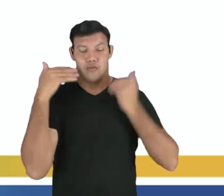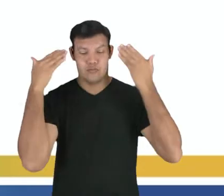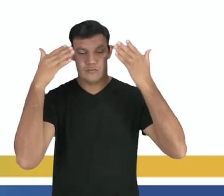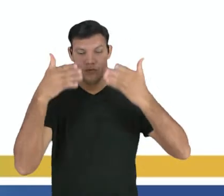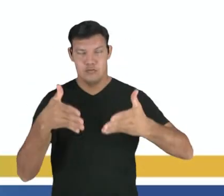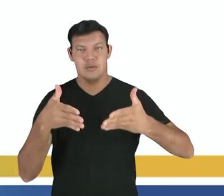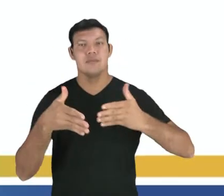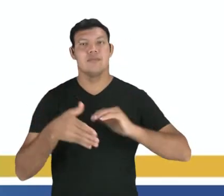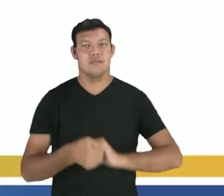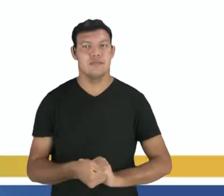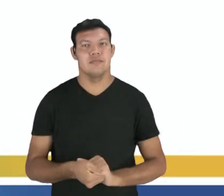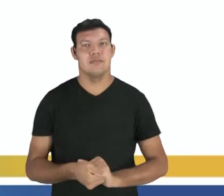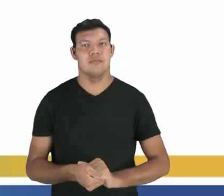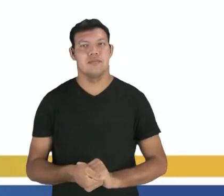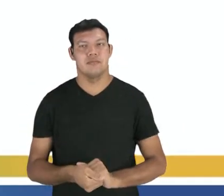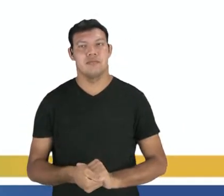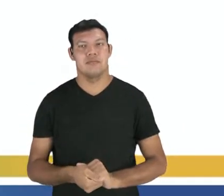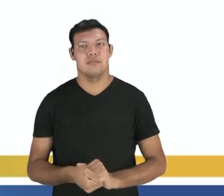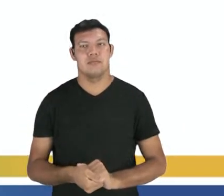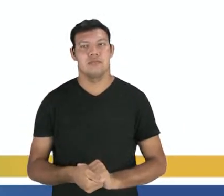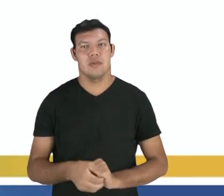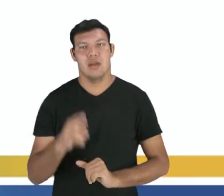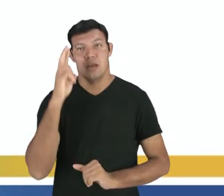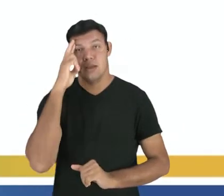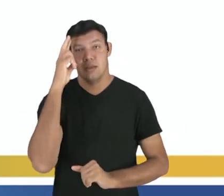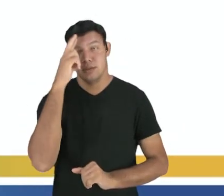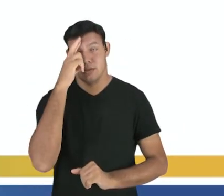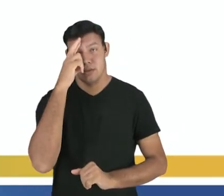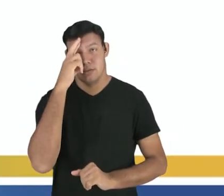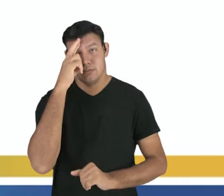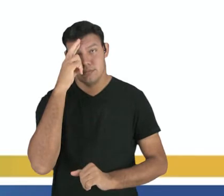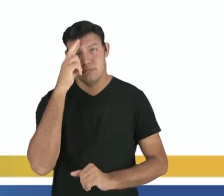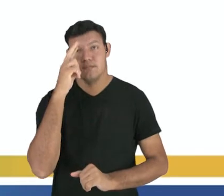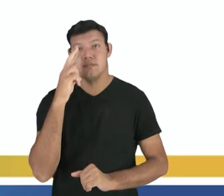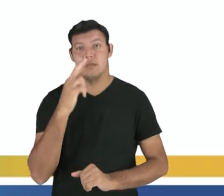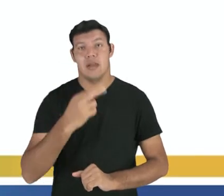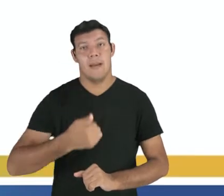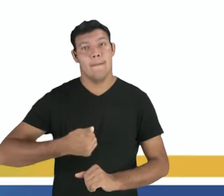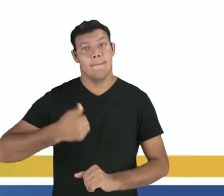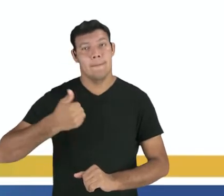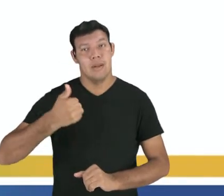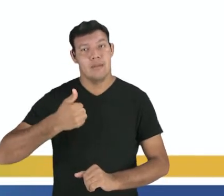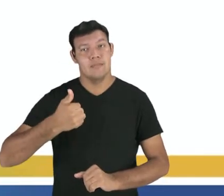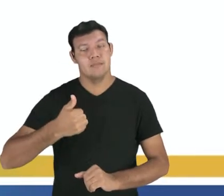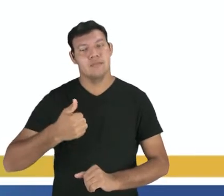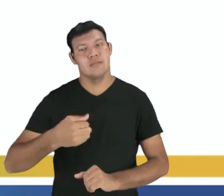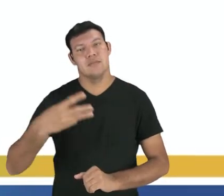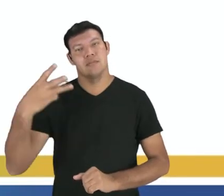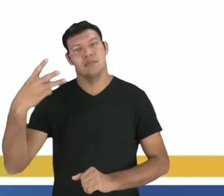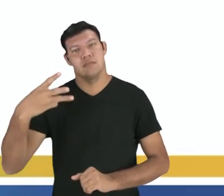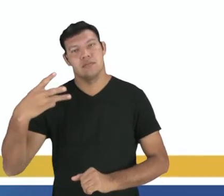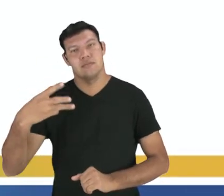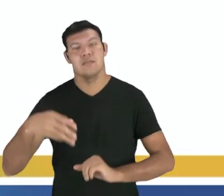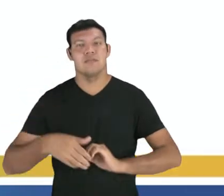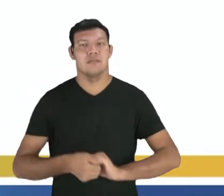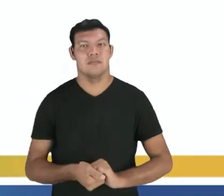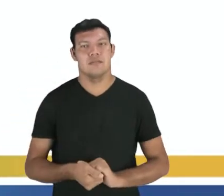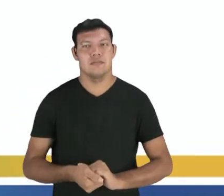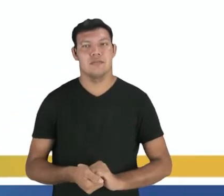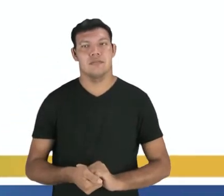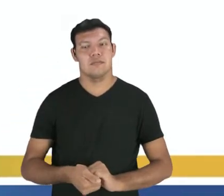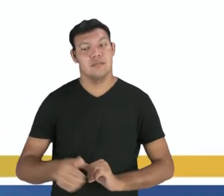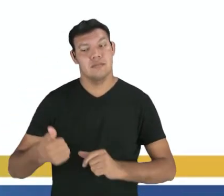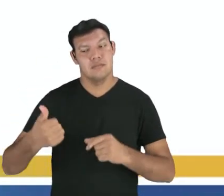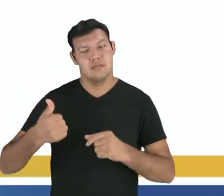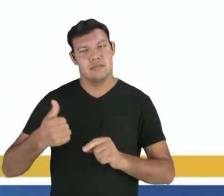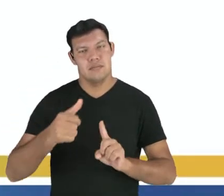o foco narrativo essa sua história ela tem o foco em primeira pessoa ou em terceira pessoa em